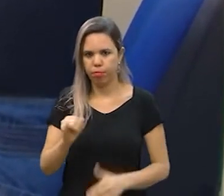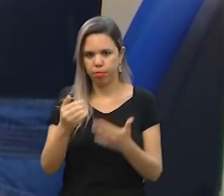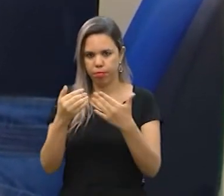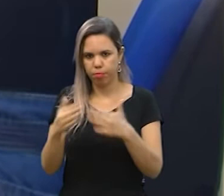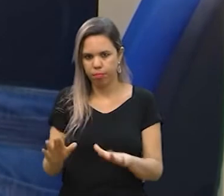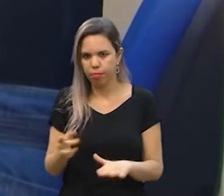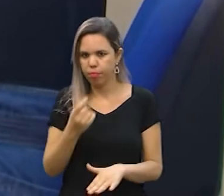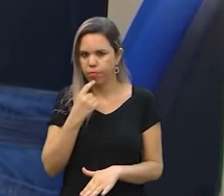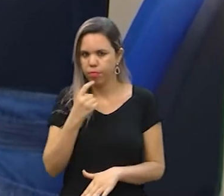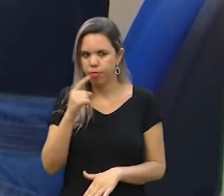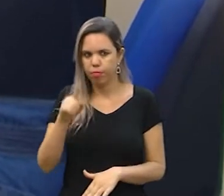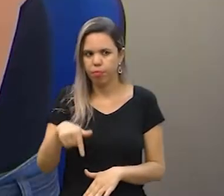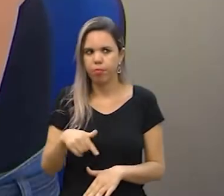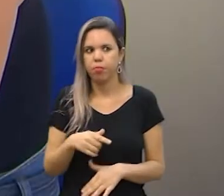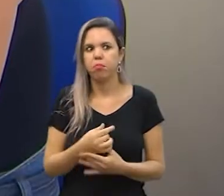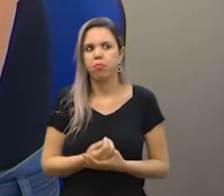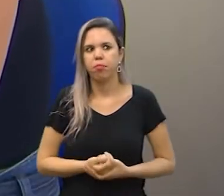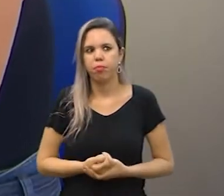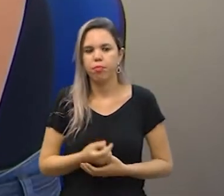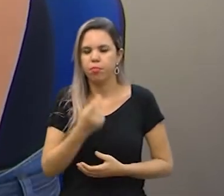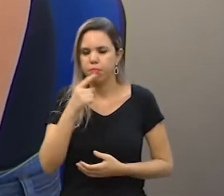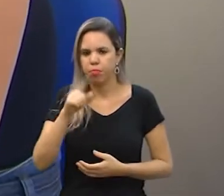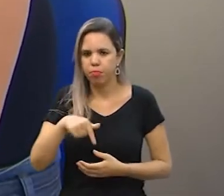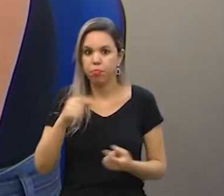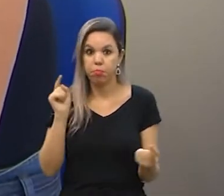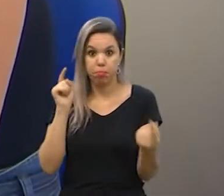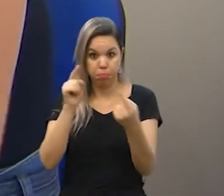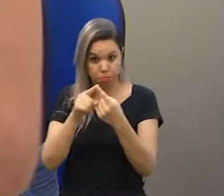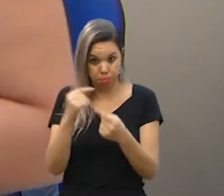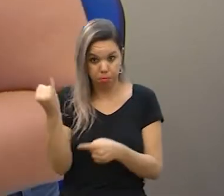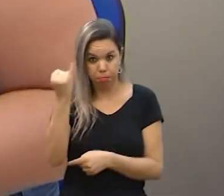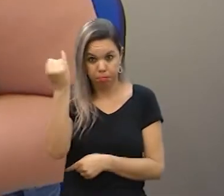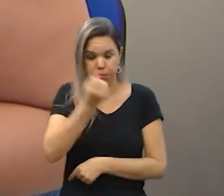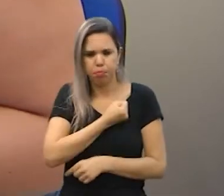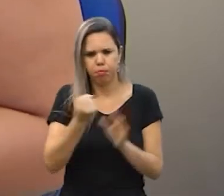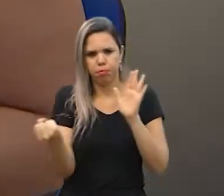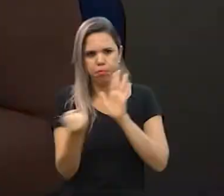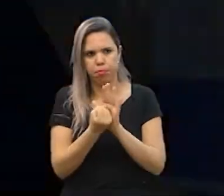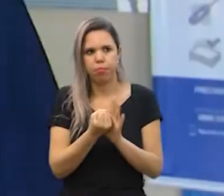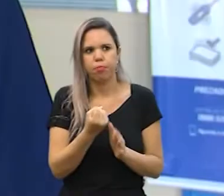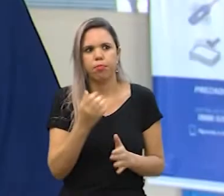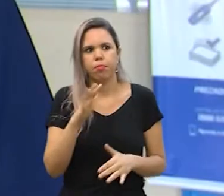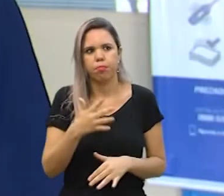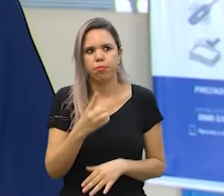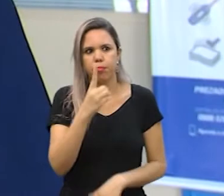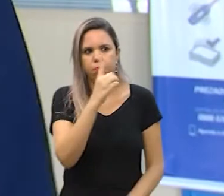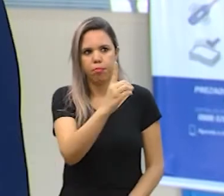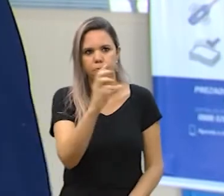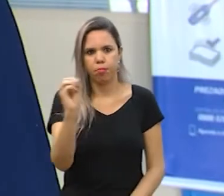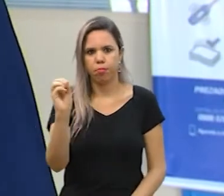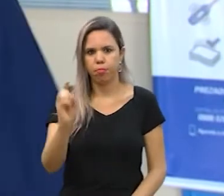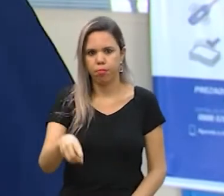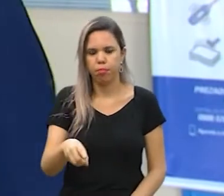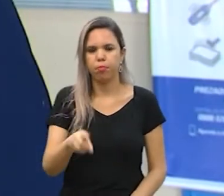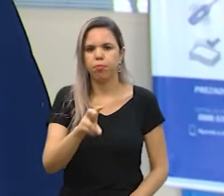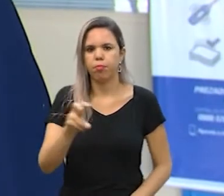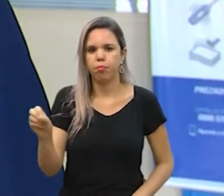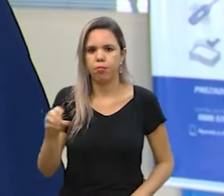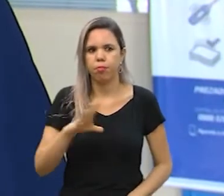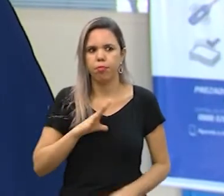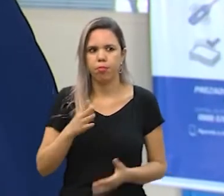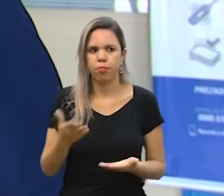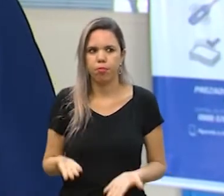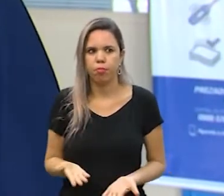MEIs abertas em Campinas. Pois é, Campinas atingiu essa importante marca. Aproximadamente 100.500 MEIs aqui na